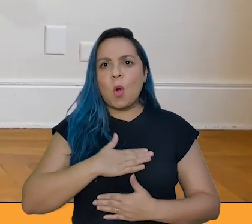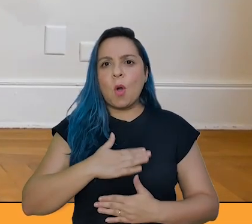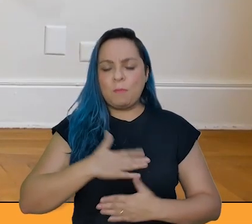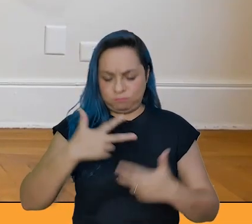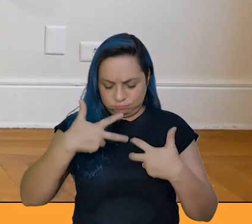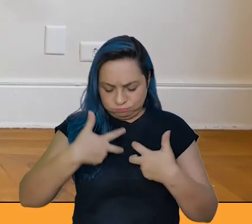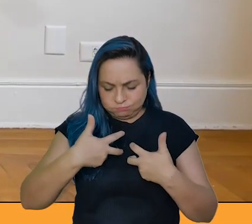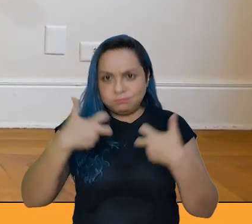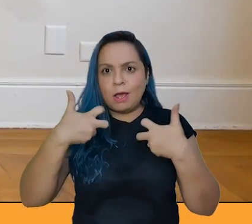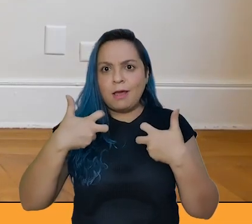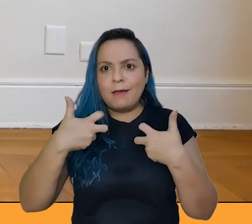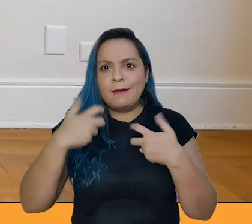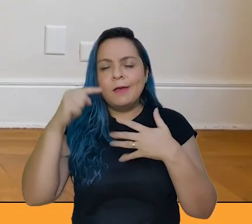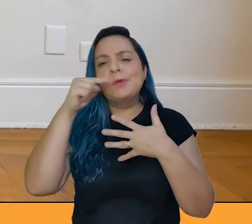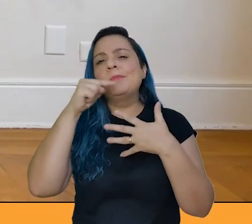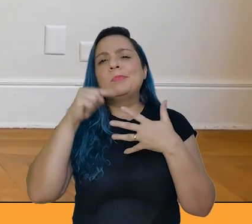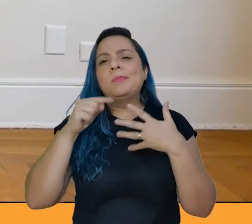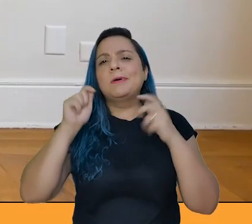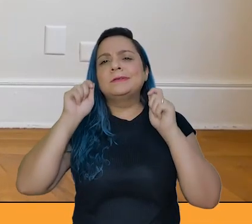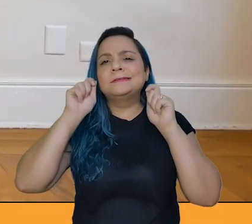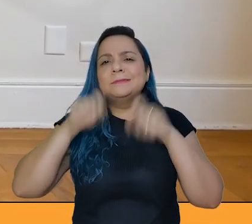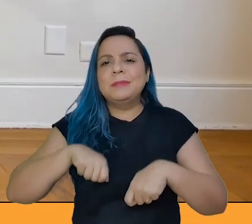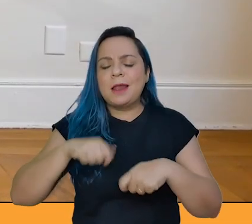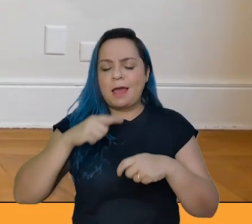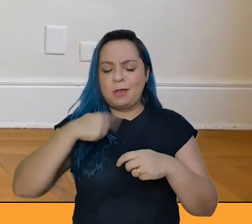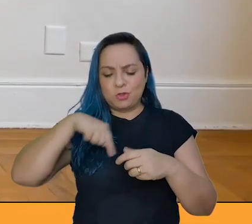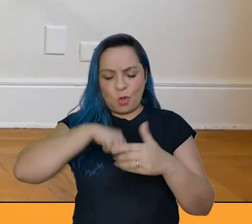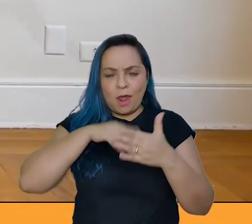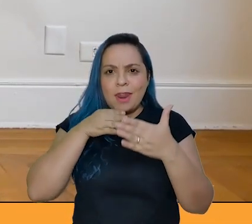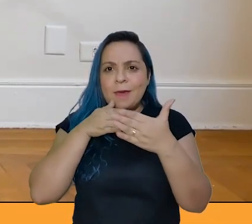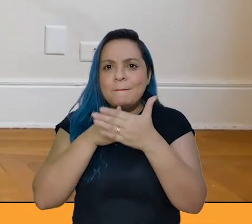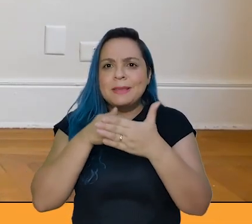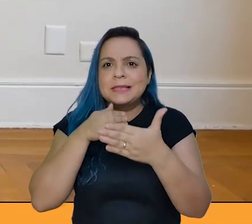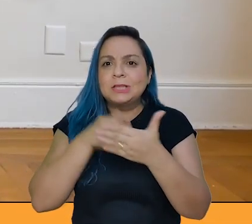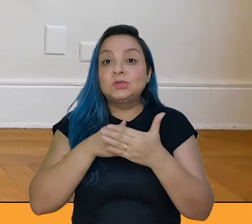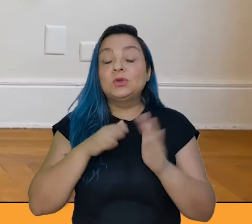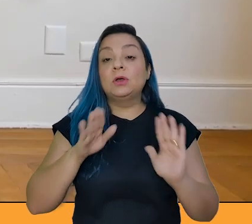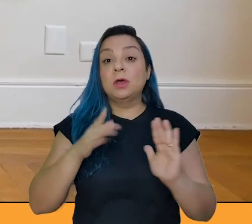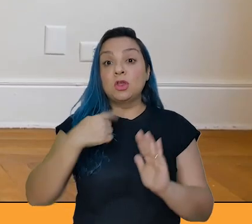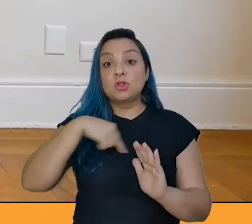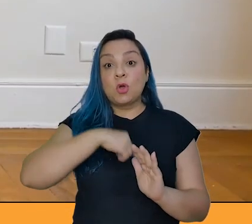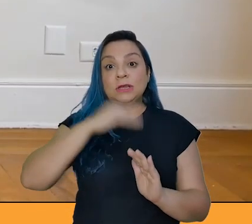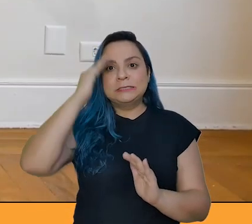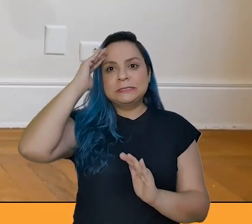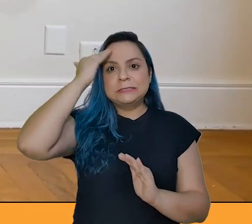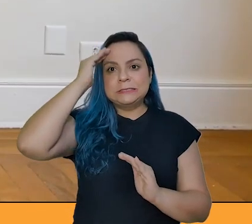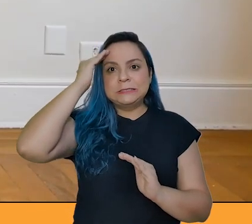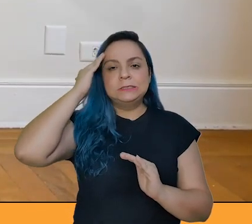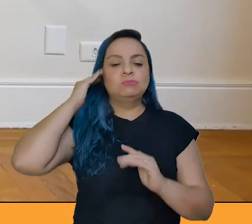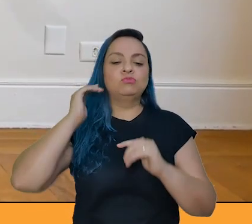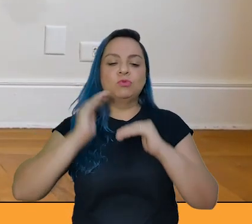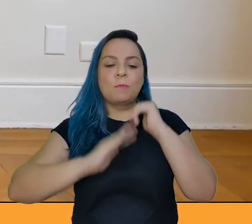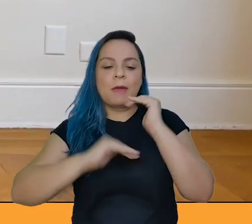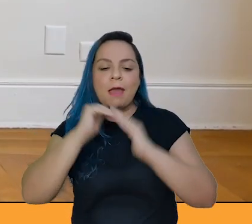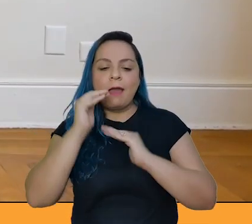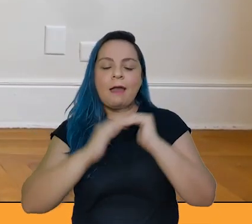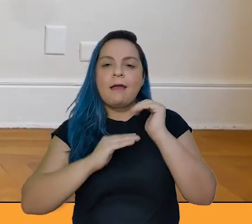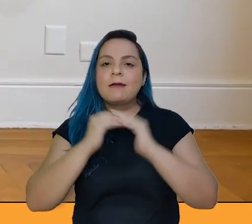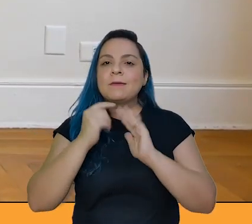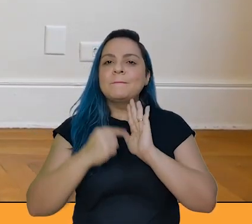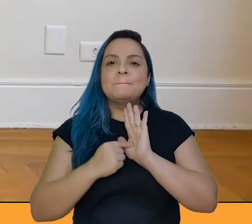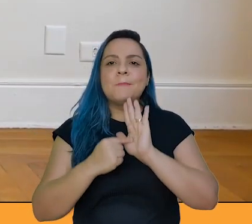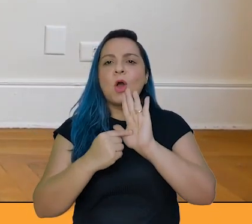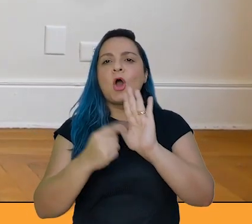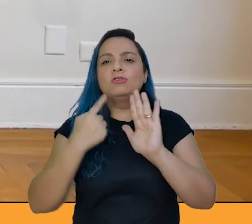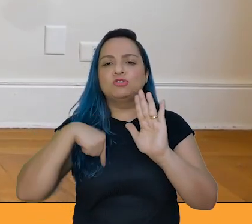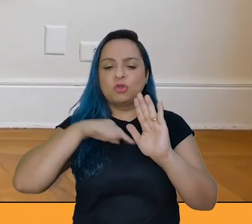são as nossas possibilidades, quais são as nossas limitações, quando a gente entende os mecanismos que trazem